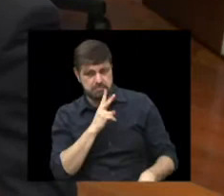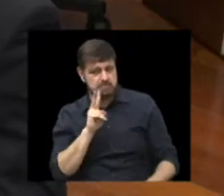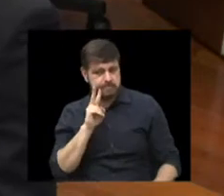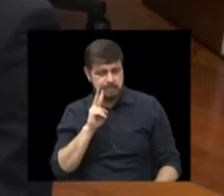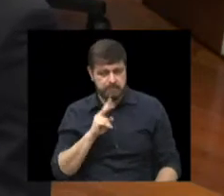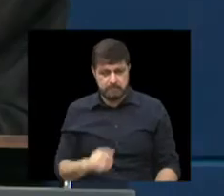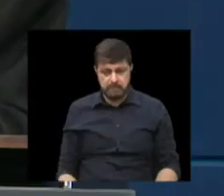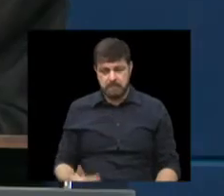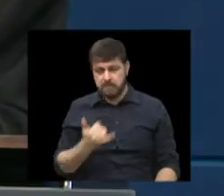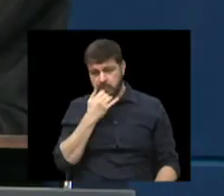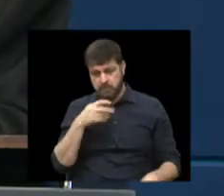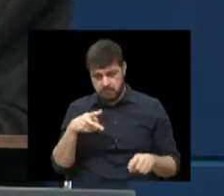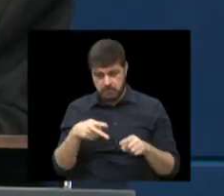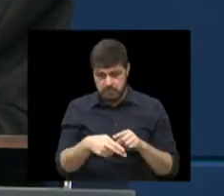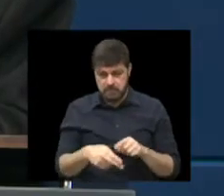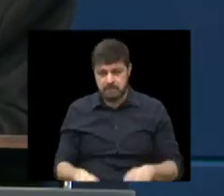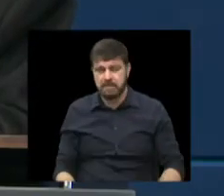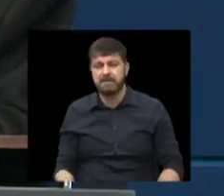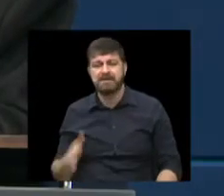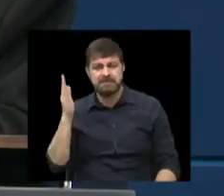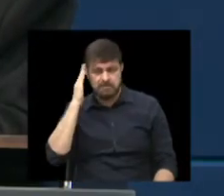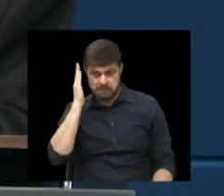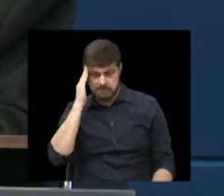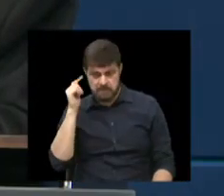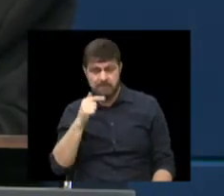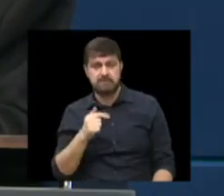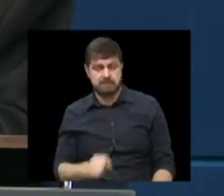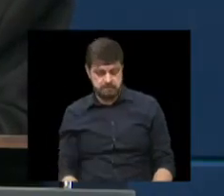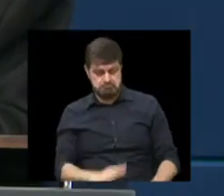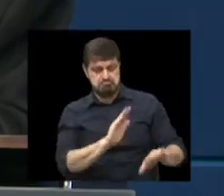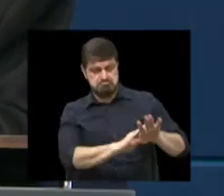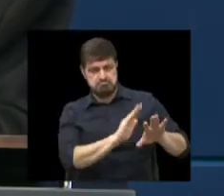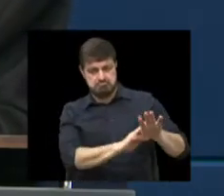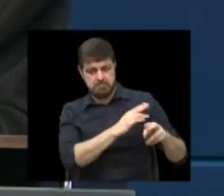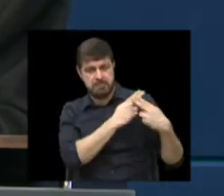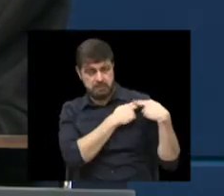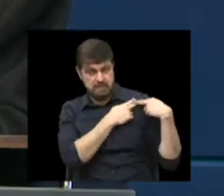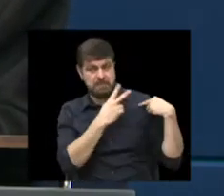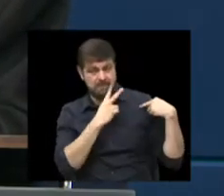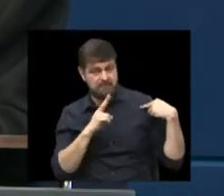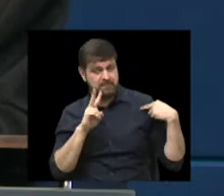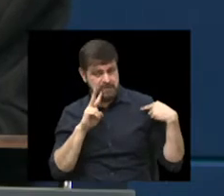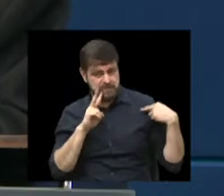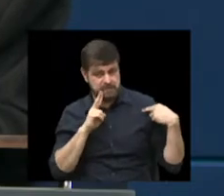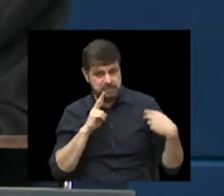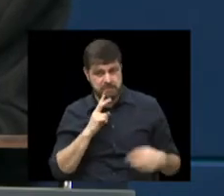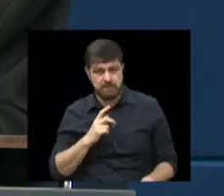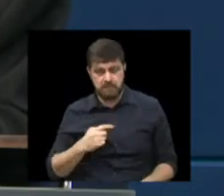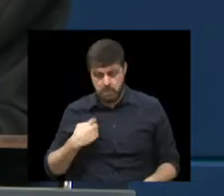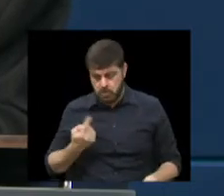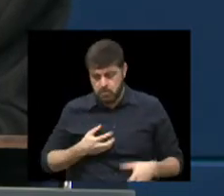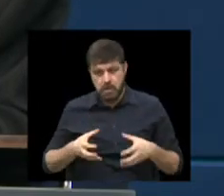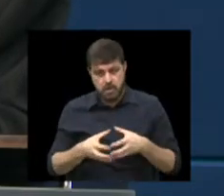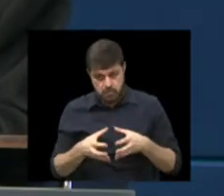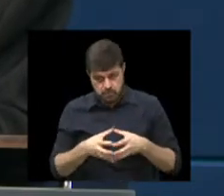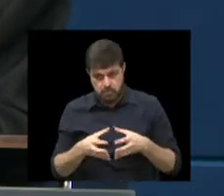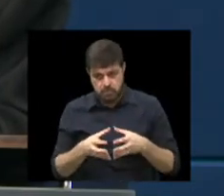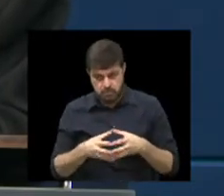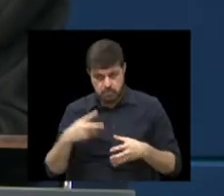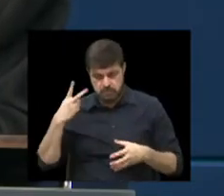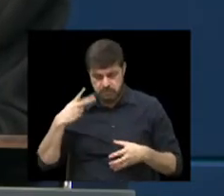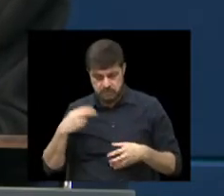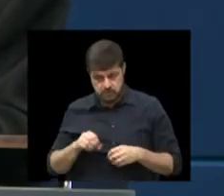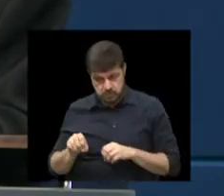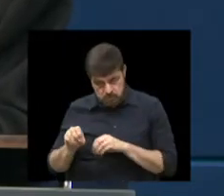cortar a tua parte, já te volto a palavra. Sei que era um projeto de origem de Vossa Excelência, tenho o apoio da nossa comissão desta casa, mas